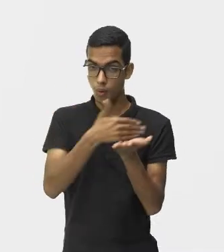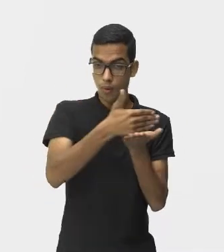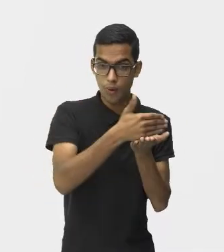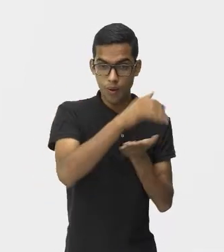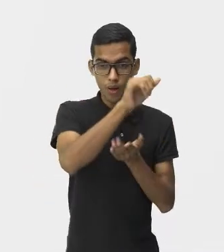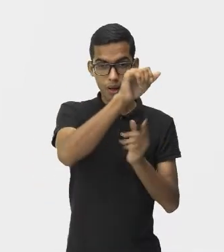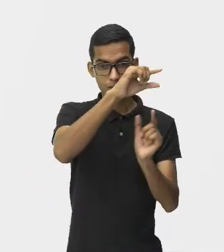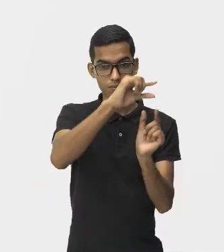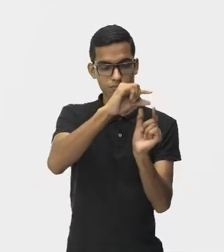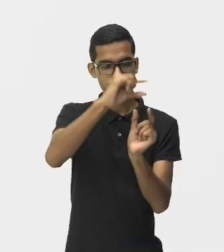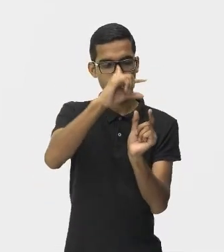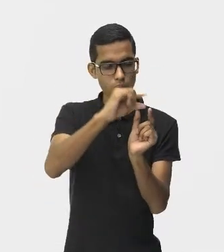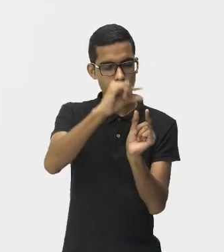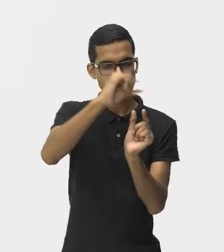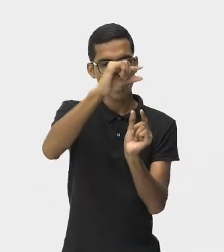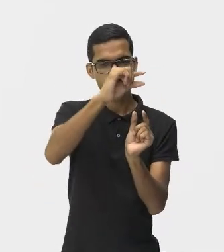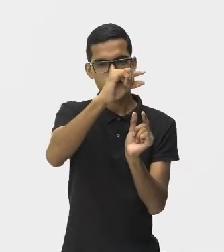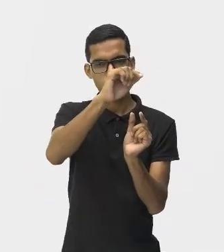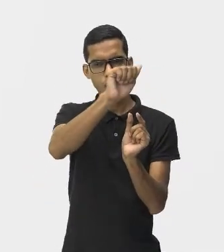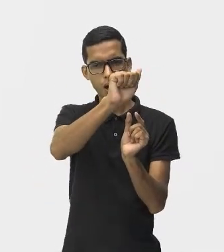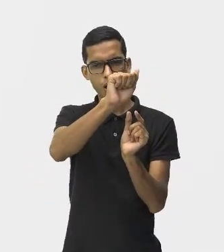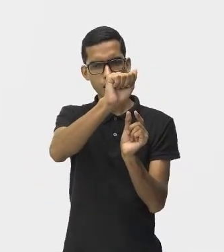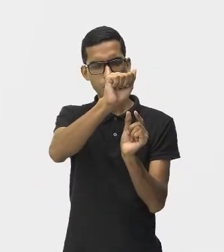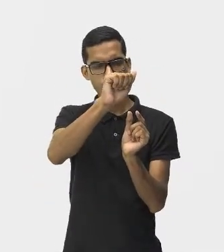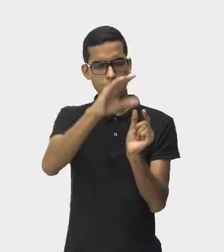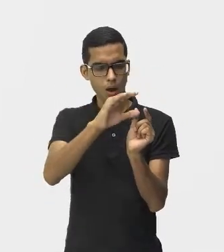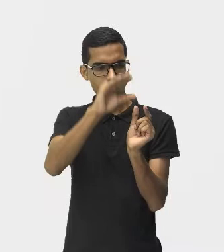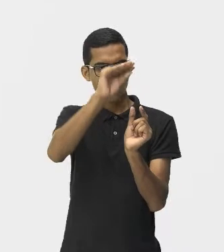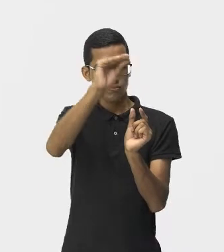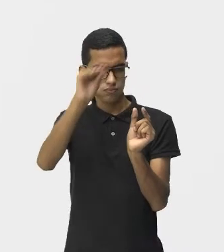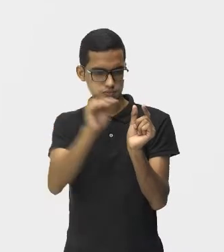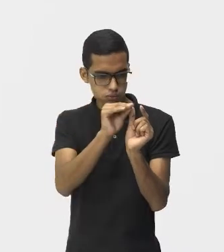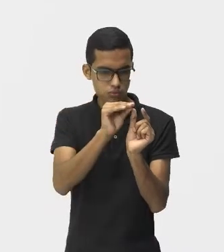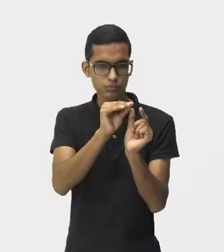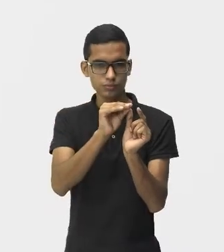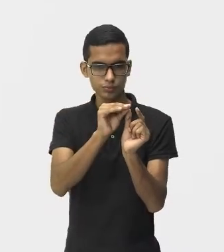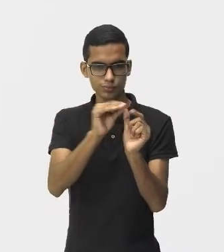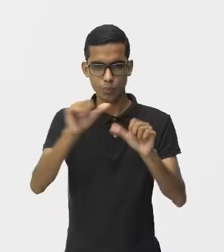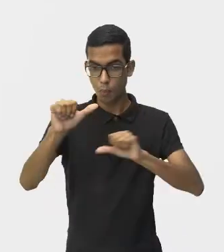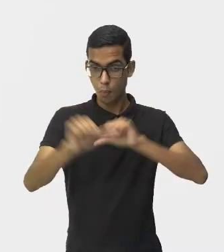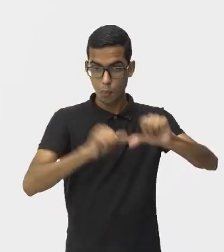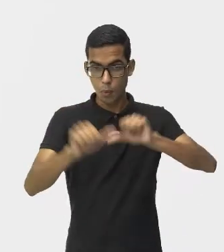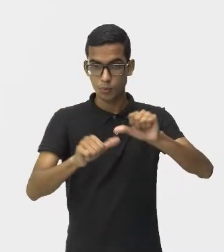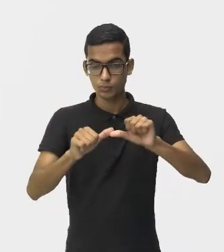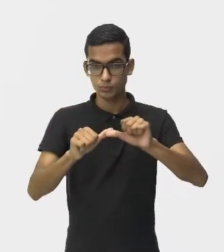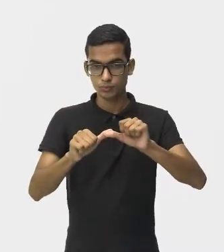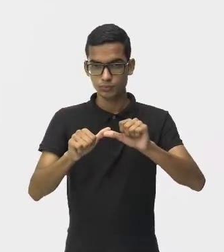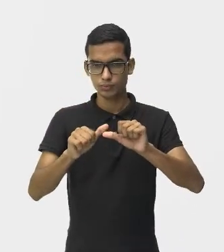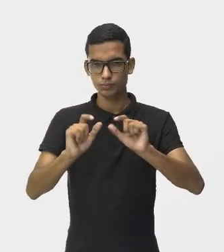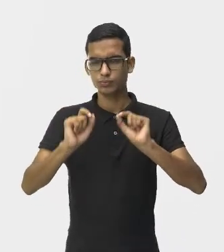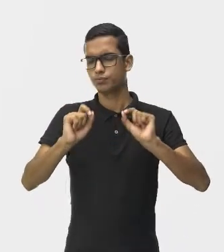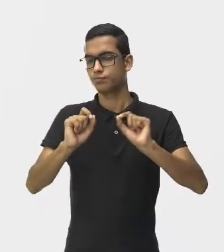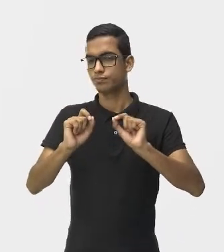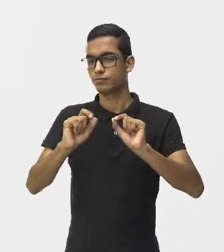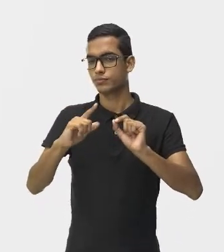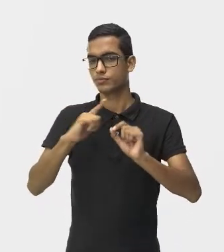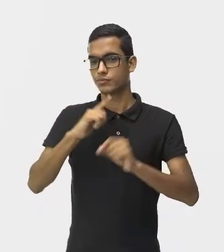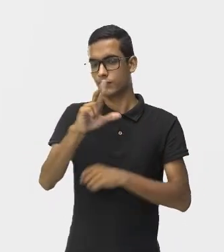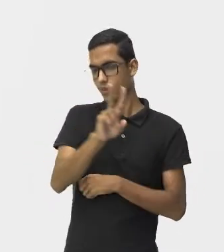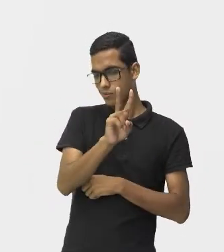foi lá para baixo, né? E o C que estava embaixo foi para cima. Ou seja, o que deveria ser